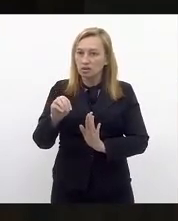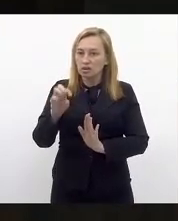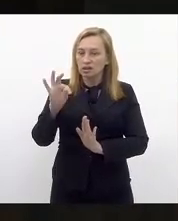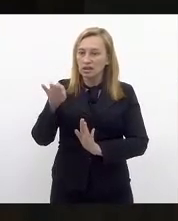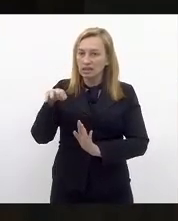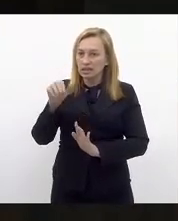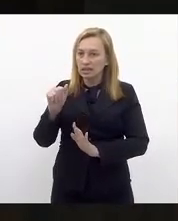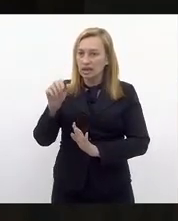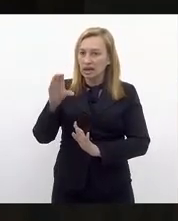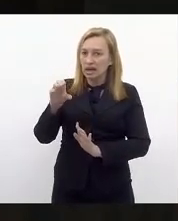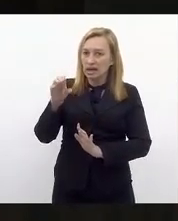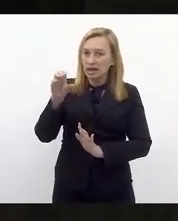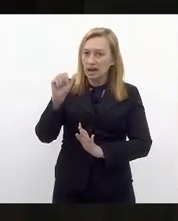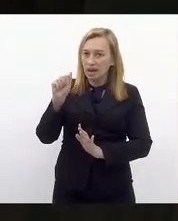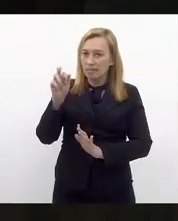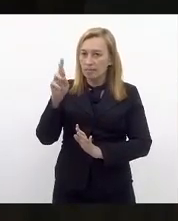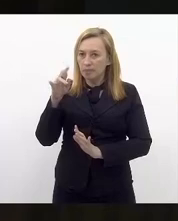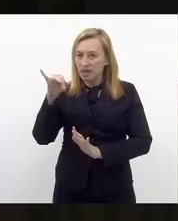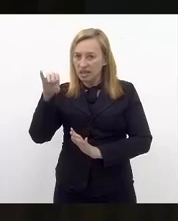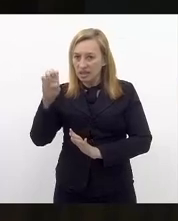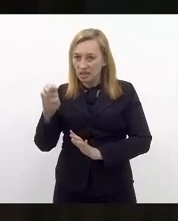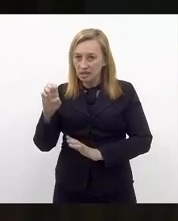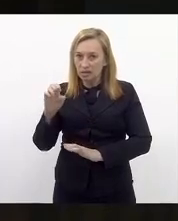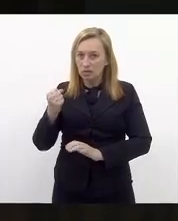Leão Treze e Filhos